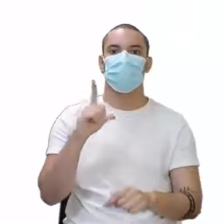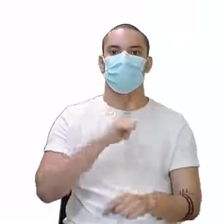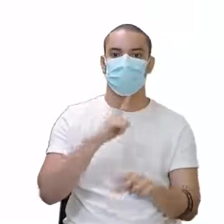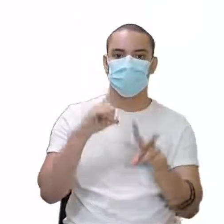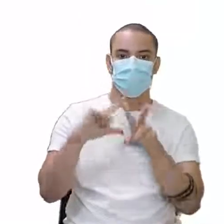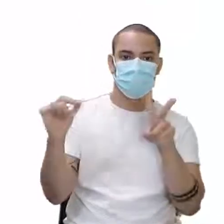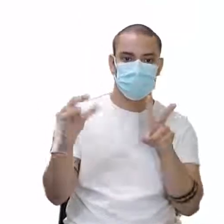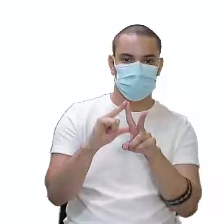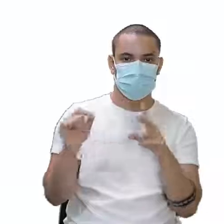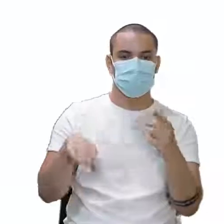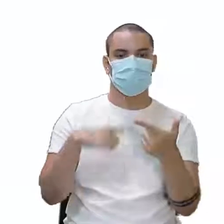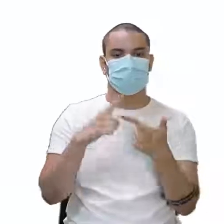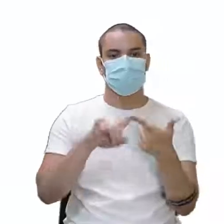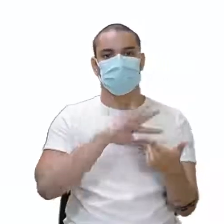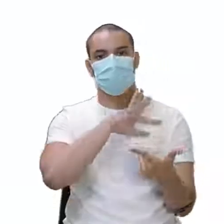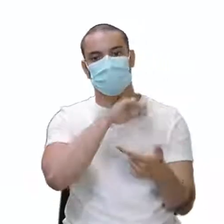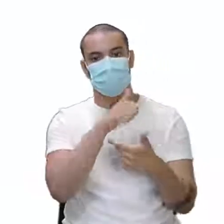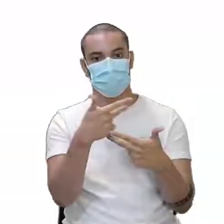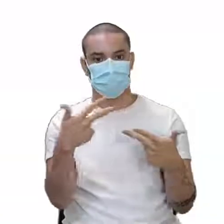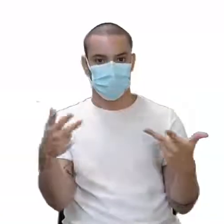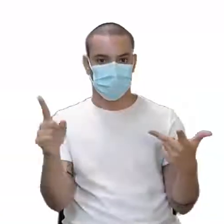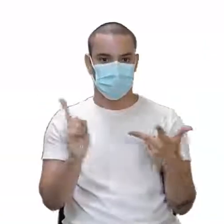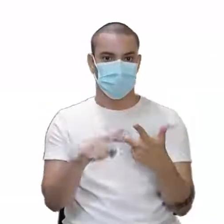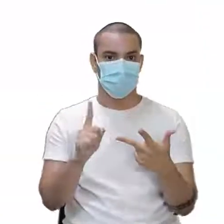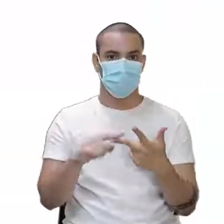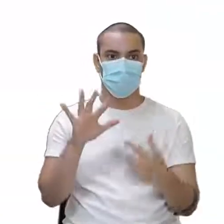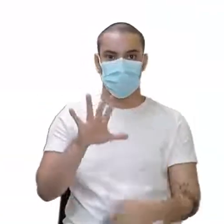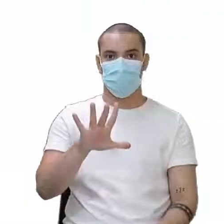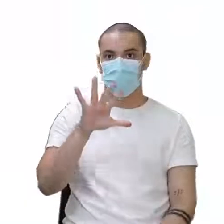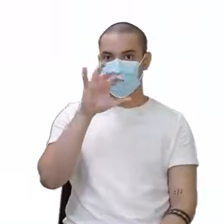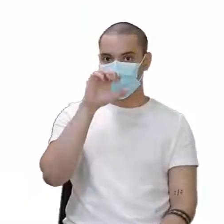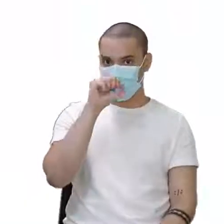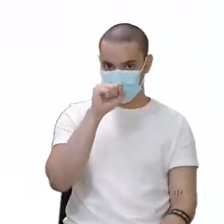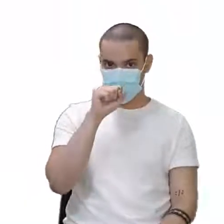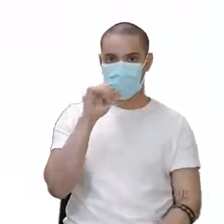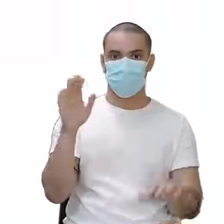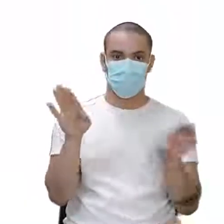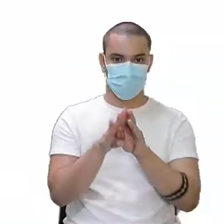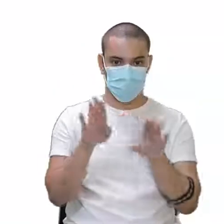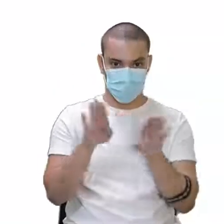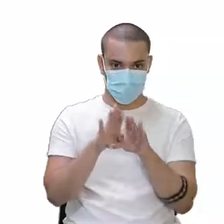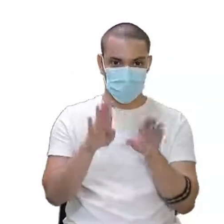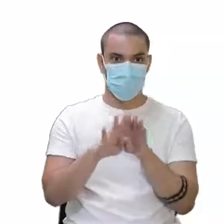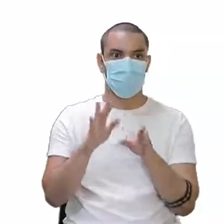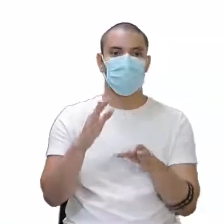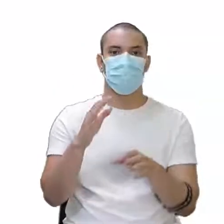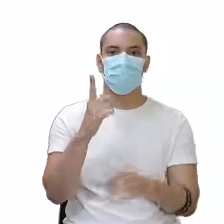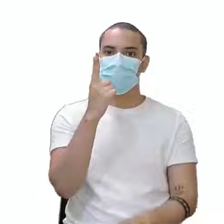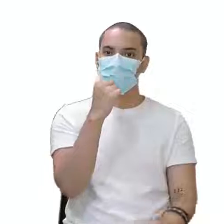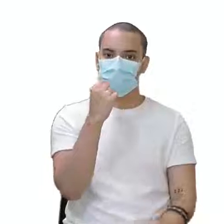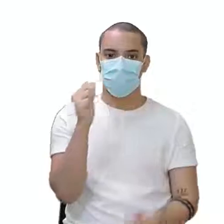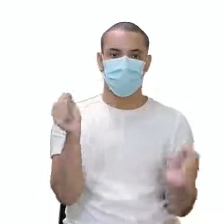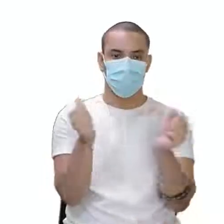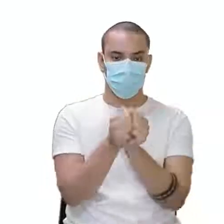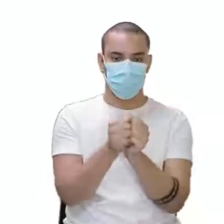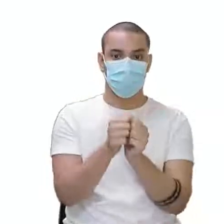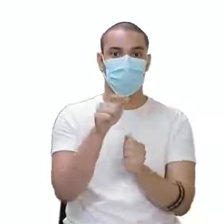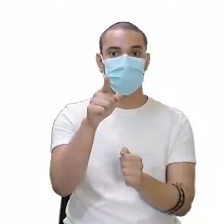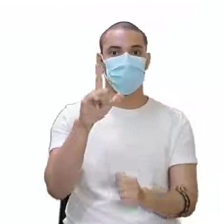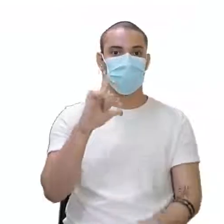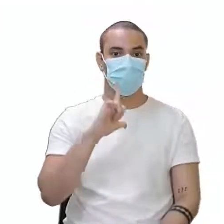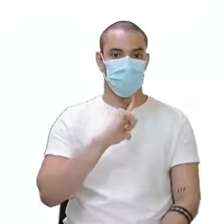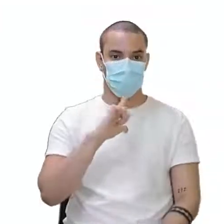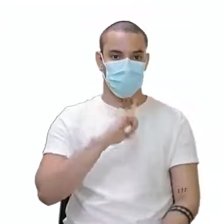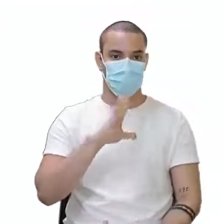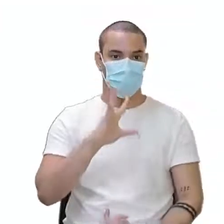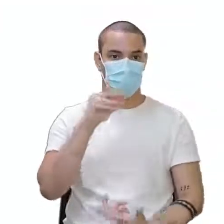vegetais, a transpiração dos animais, o processo de respiração, também perde gotículas de água. Aí você também vai ter